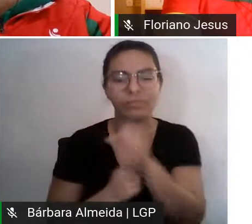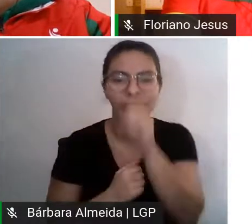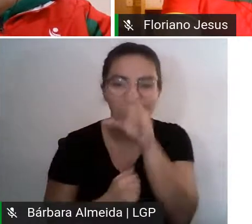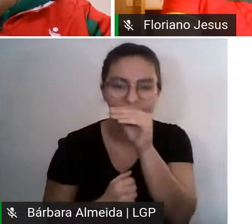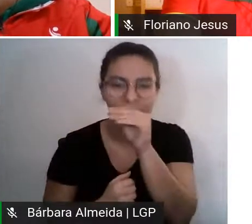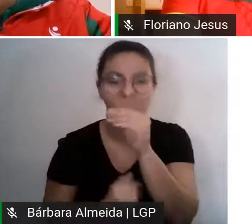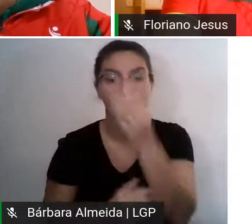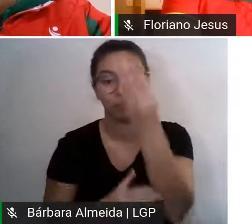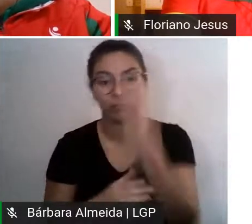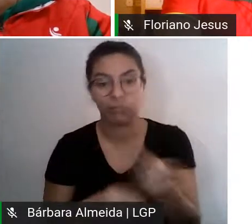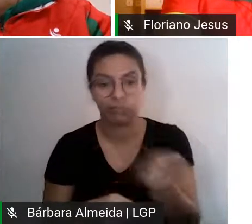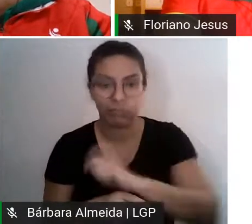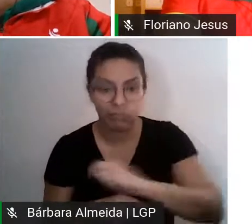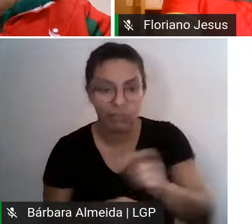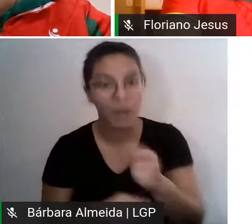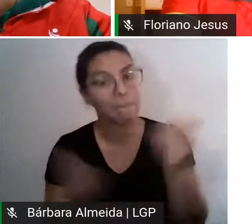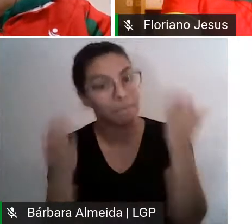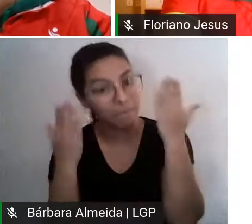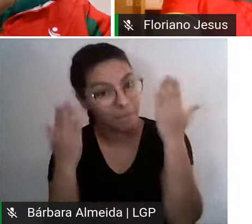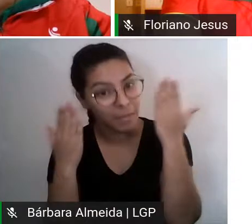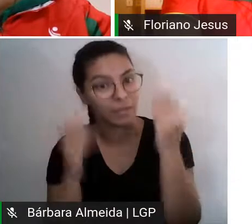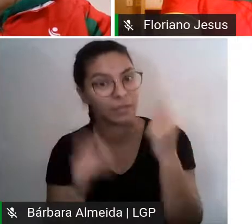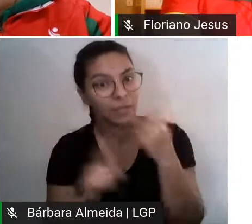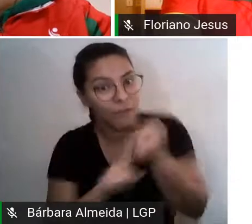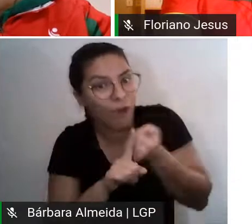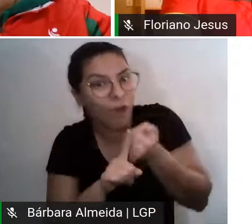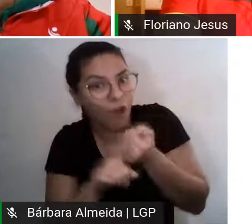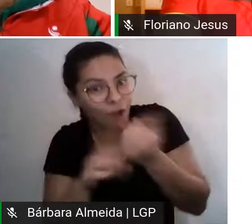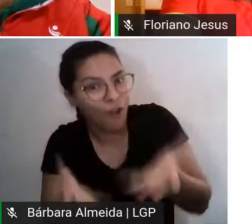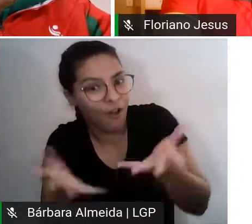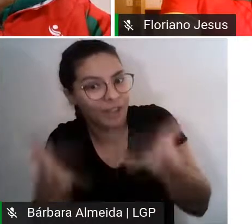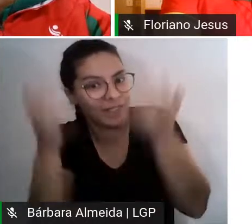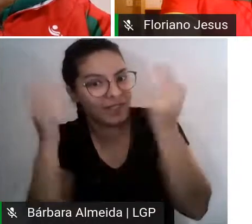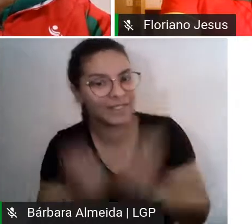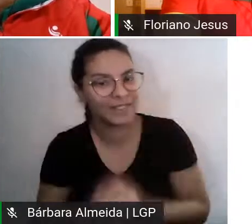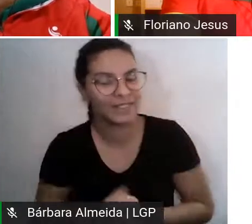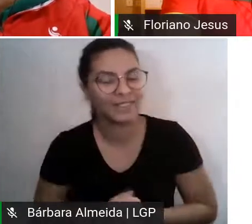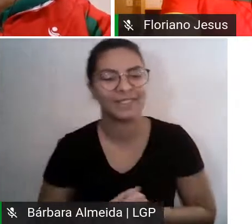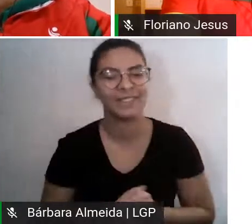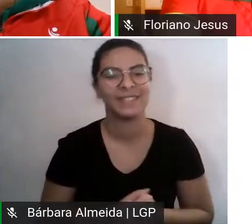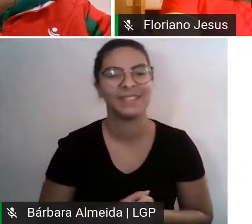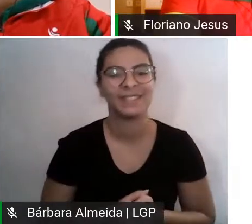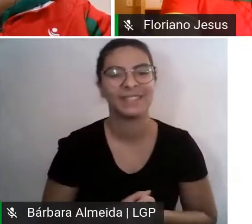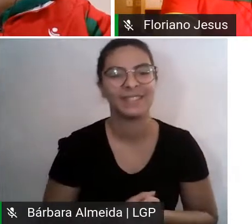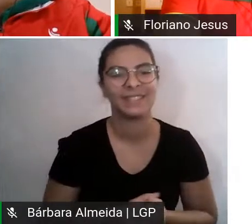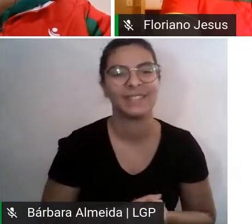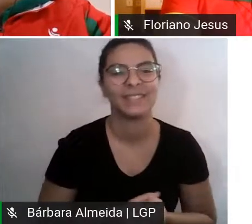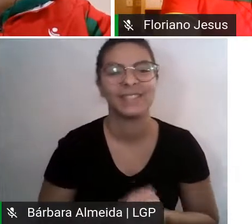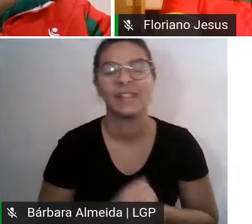para badminton a começar agora, parabéns, força nisso.